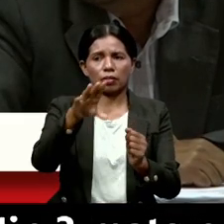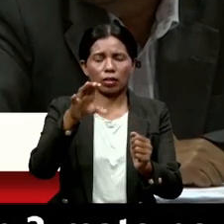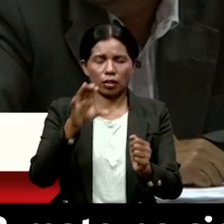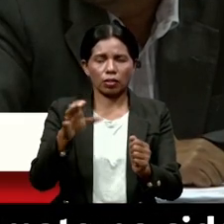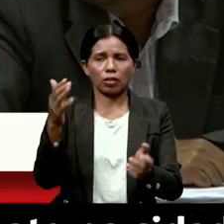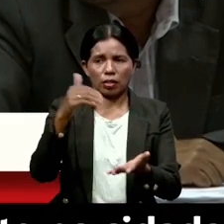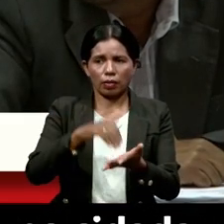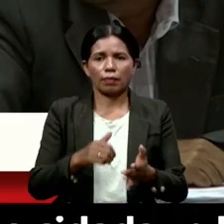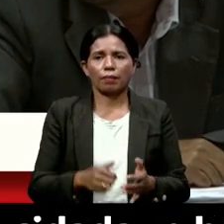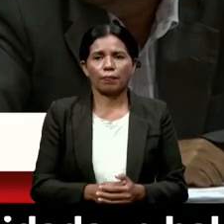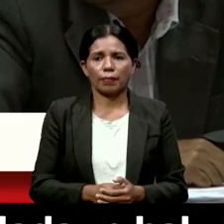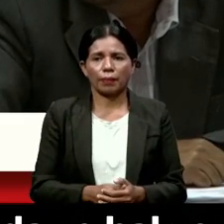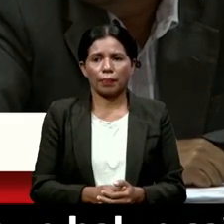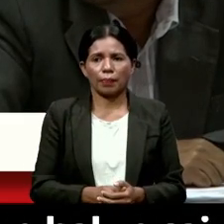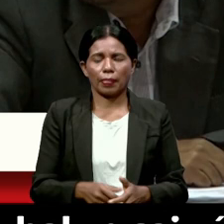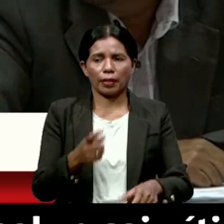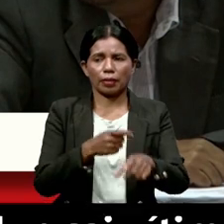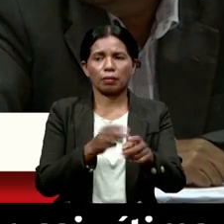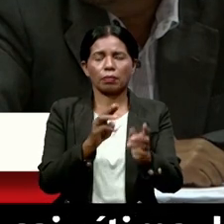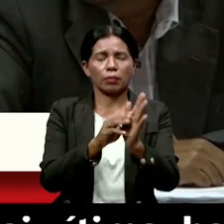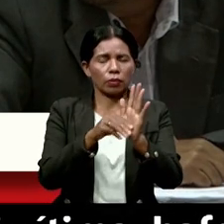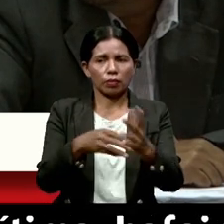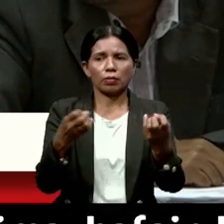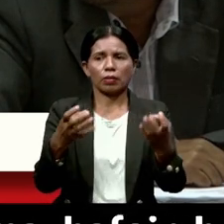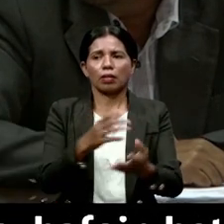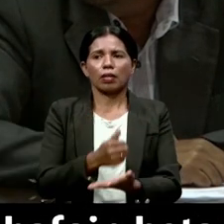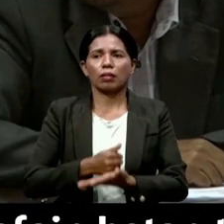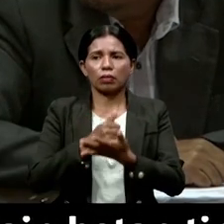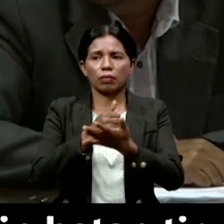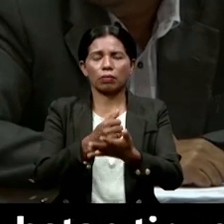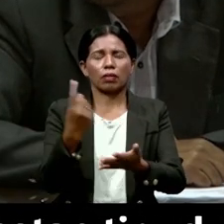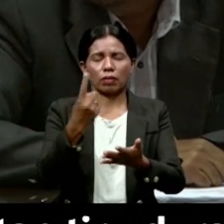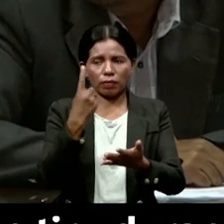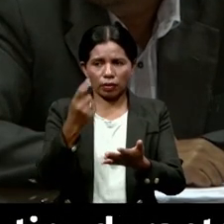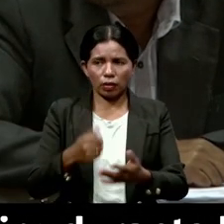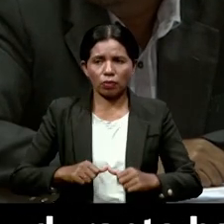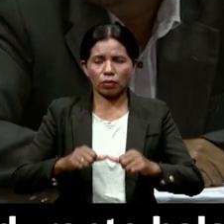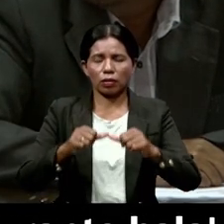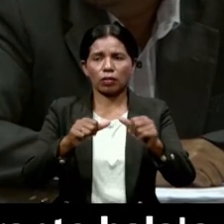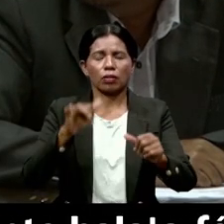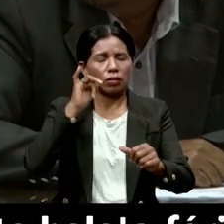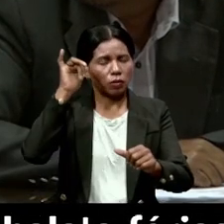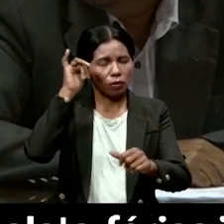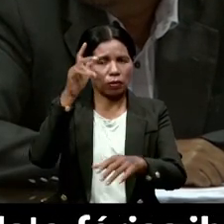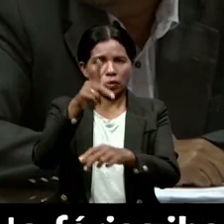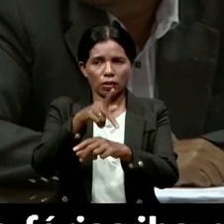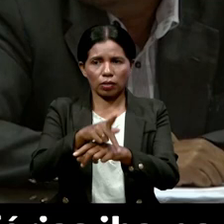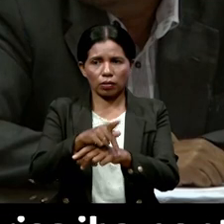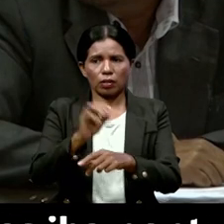escaliona com mais duração de minuto nem liuda nem mas atendimento lá na fase normal e do recala na acontece de